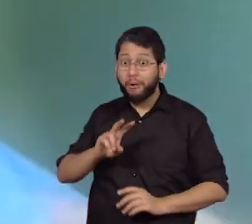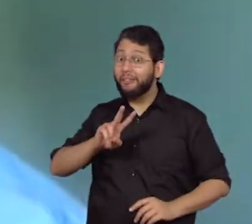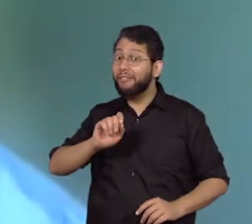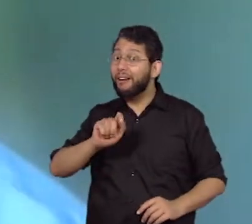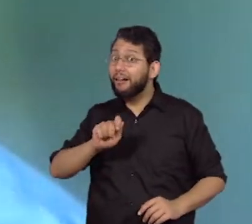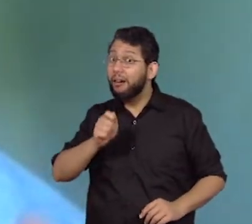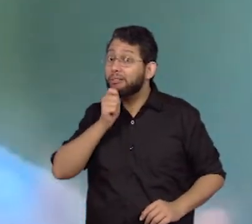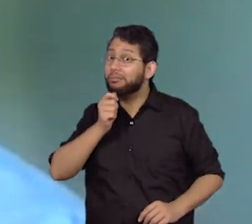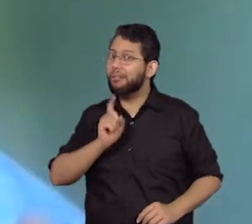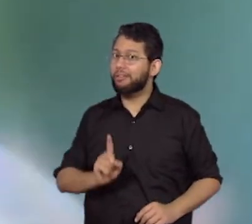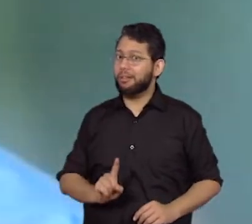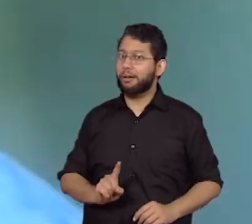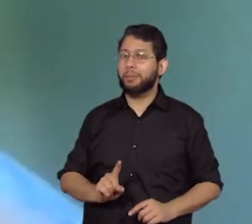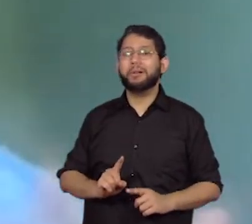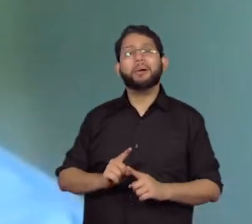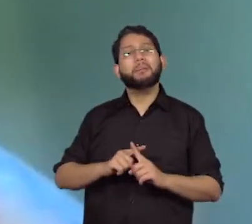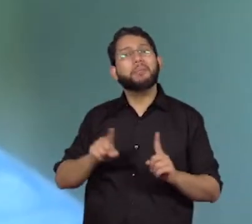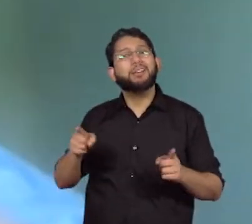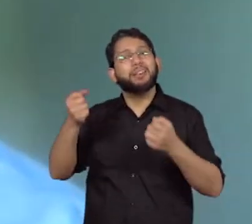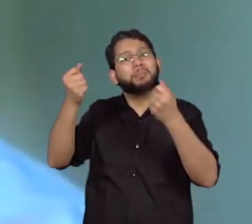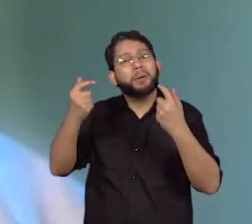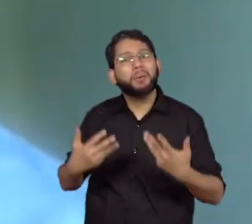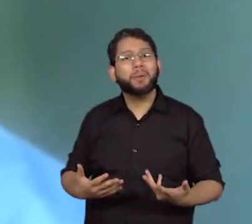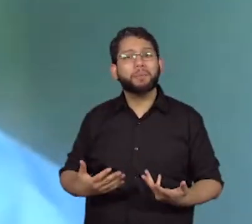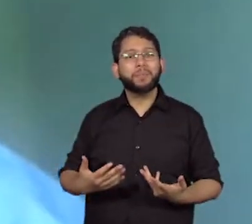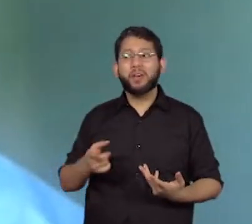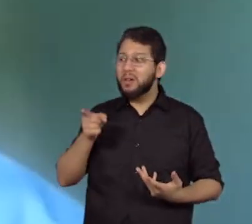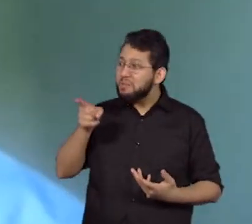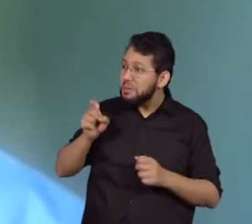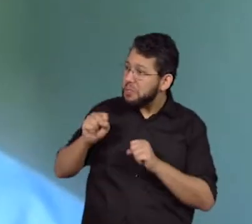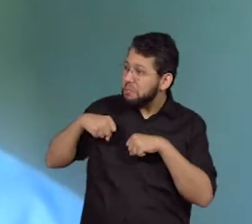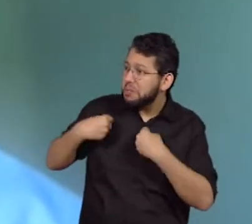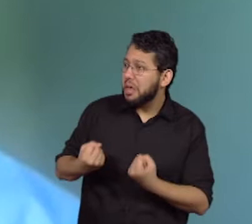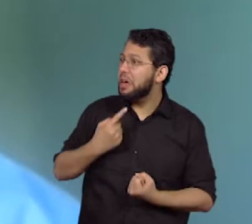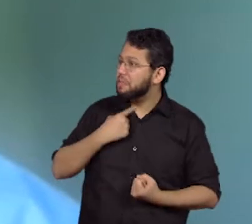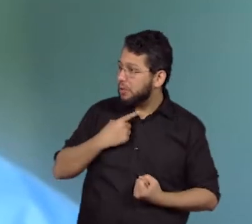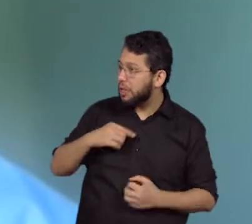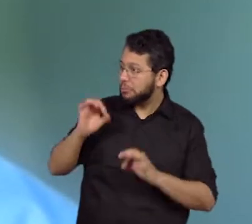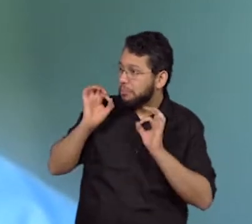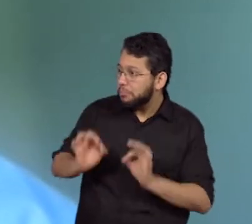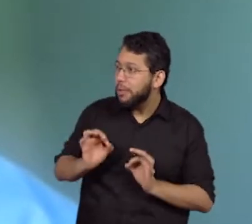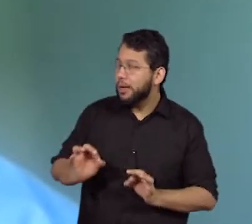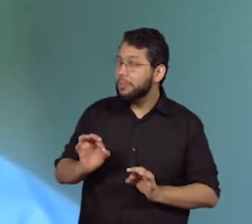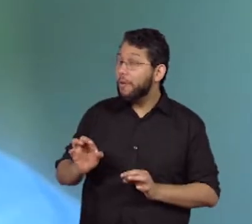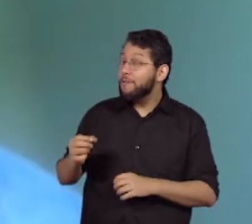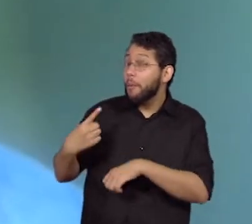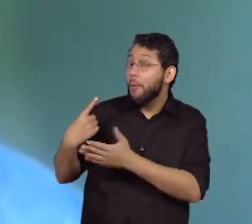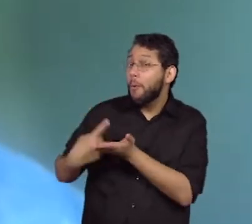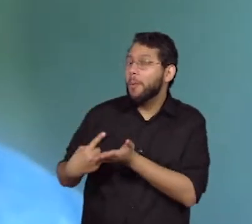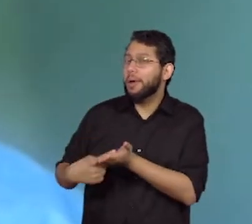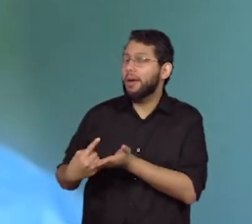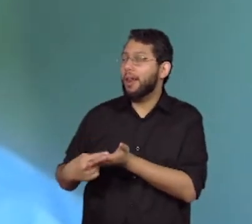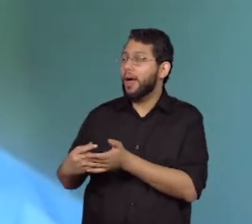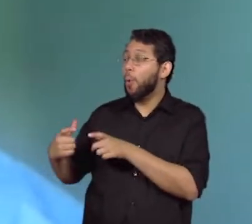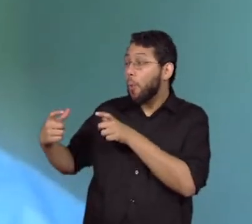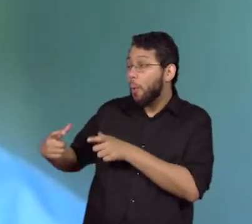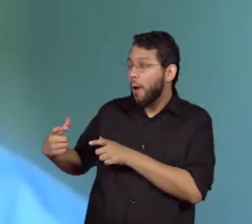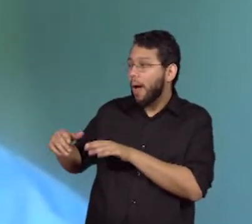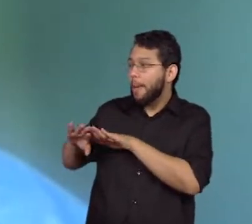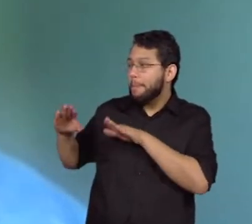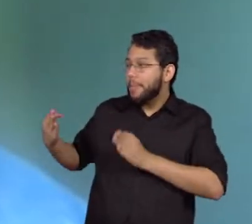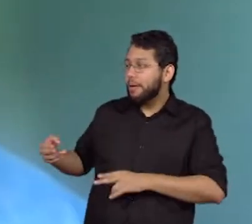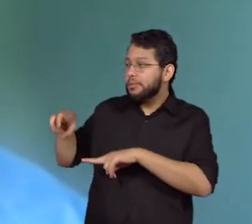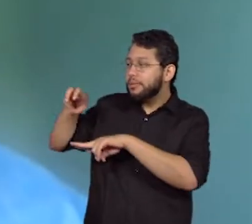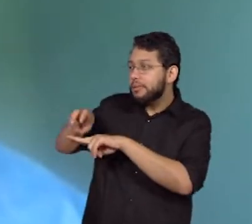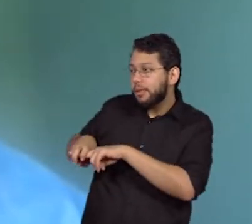que a gente pode fazer? Mas como você está esforçado, está afim, a gente vai arrumar um lugar aqui para você.